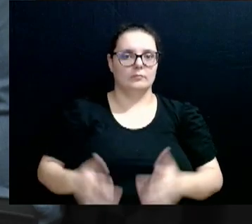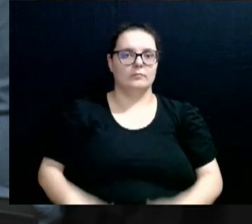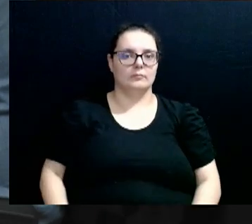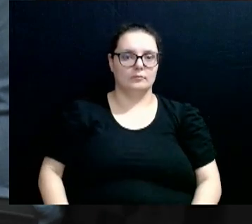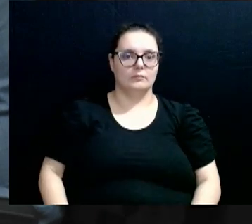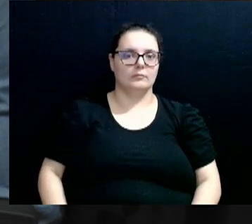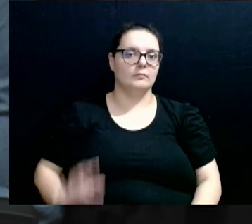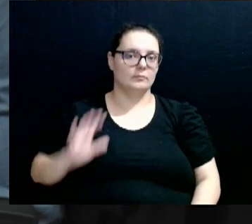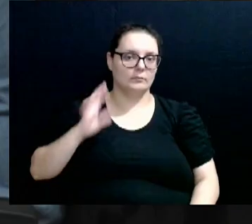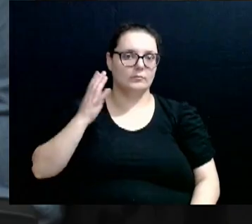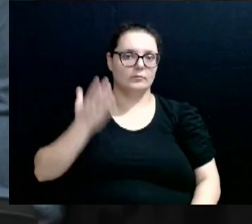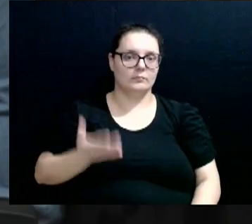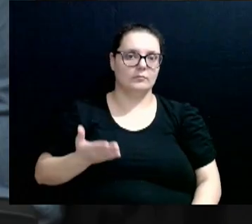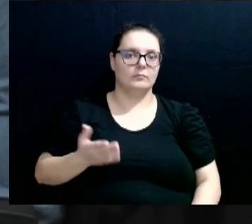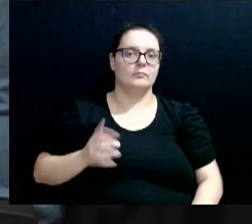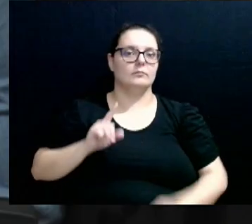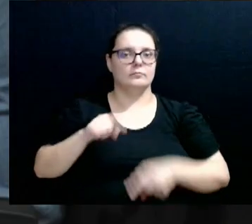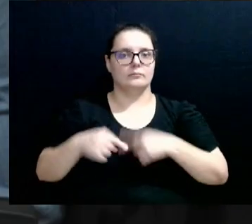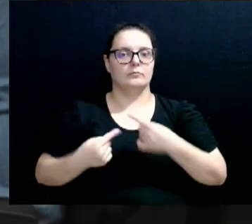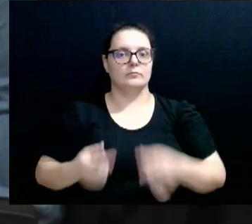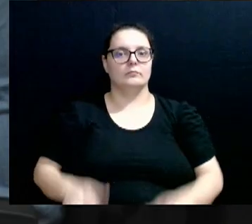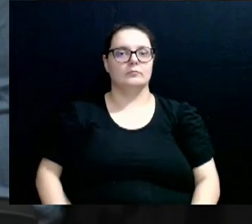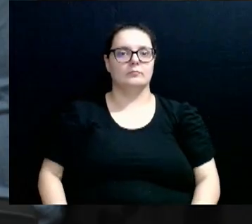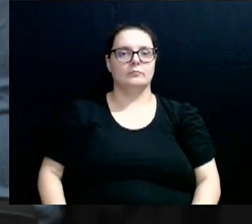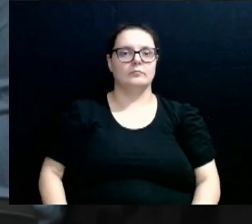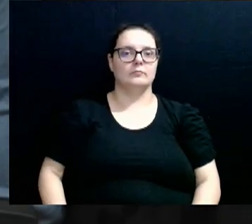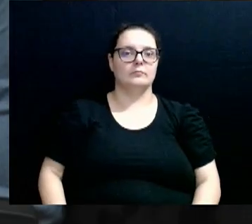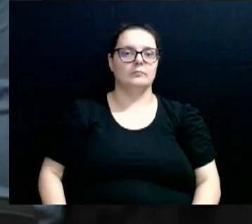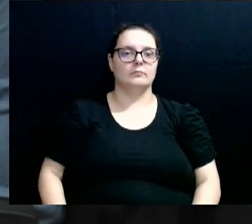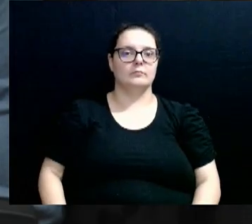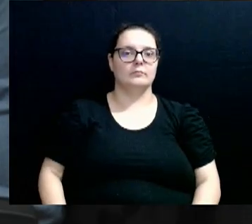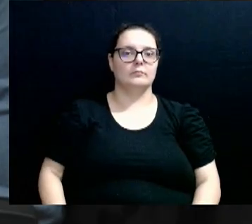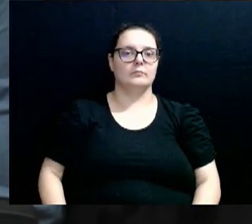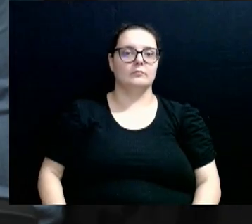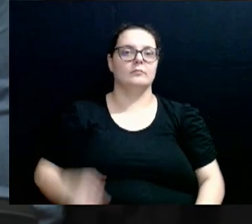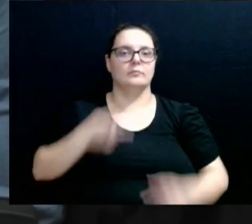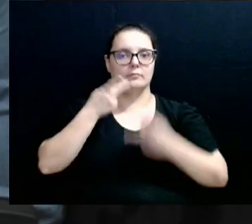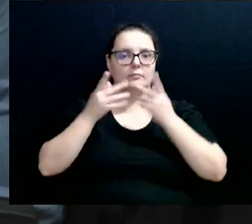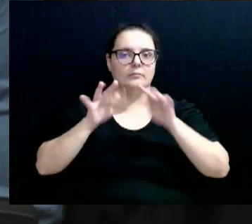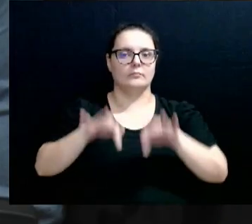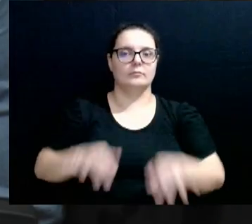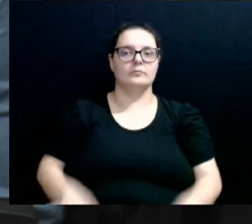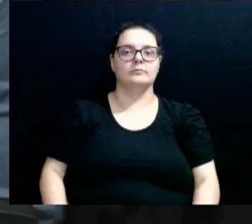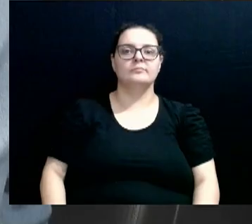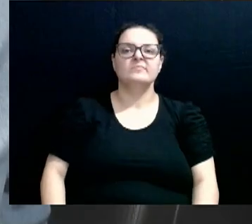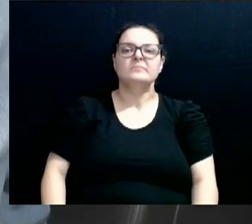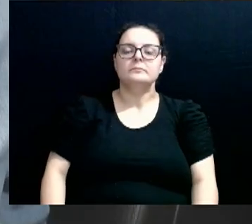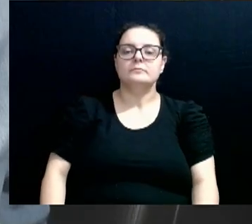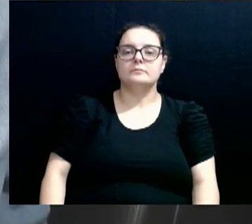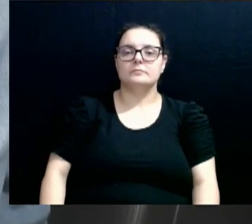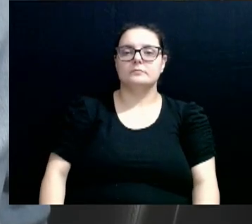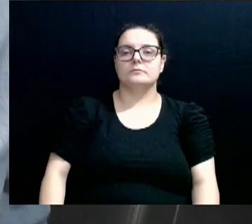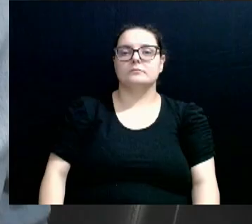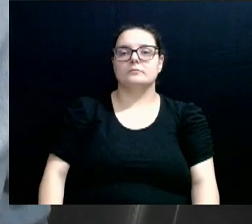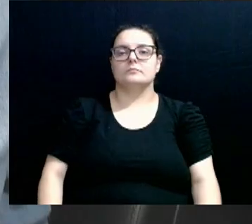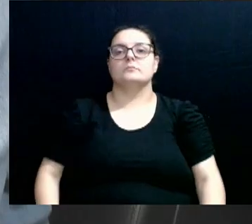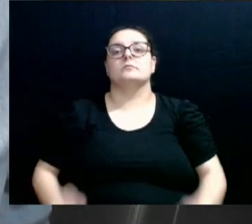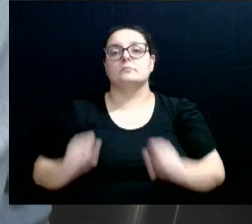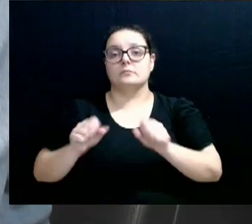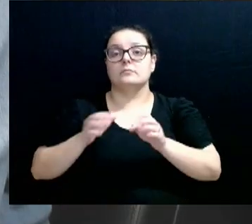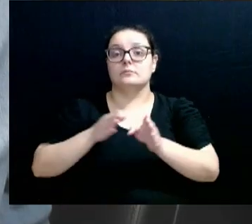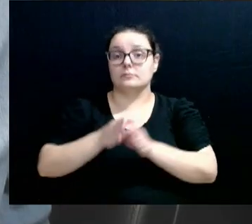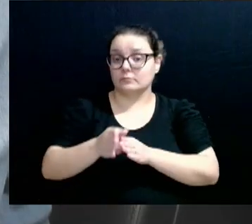em seguida, né, você pode fazer as suas considerações finais. Tá. Então, se eu pudesse dar um conselho